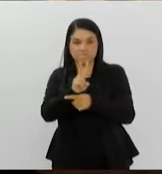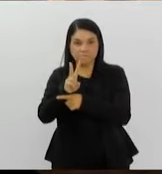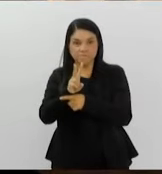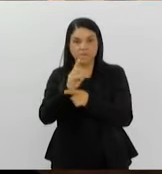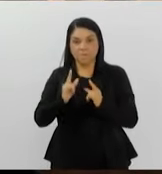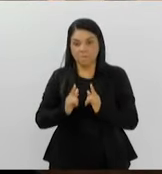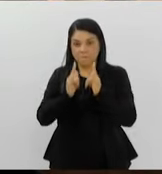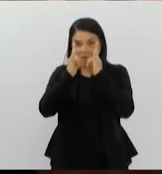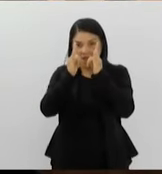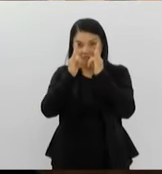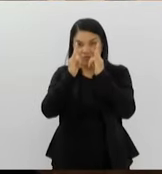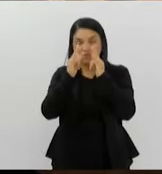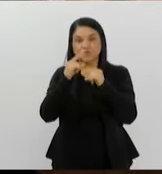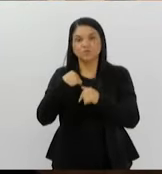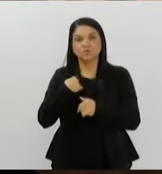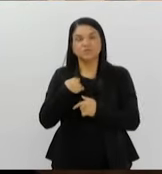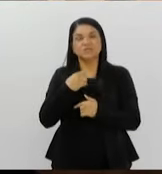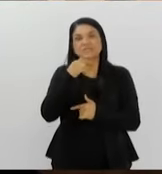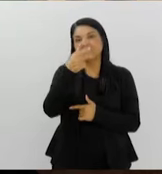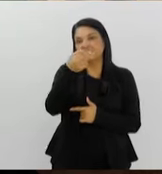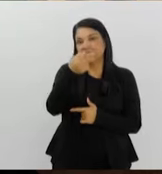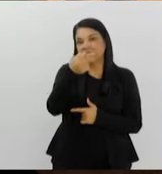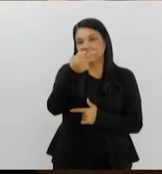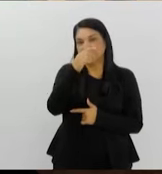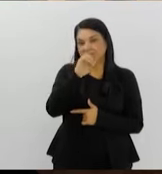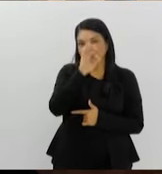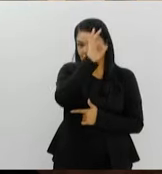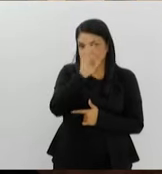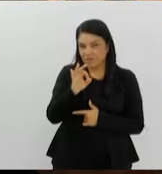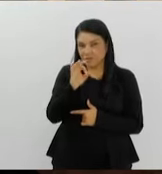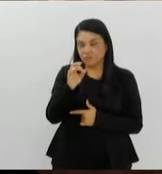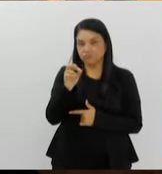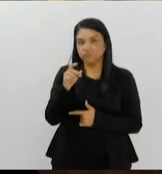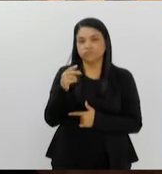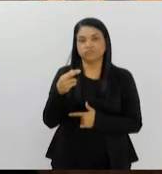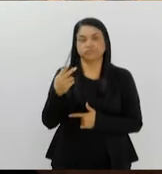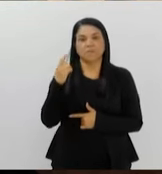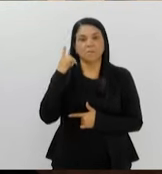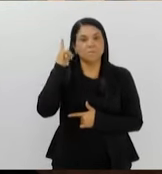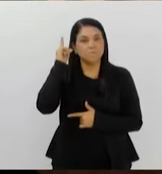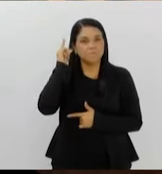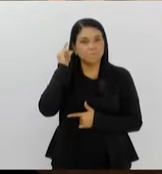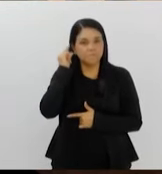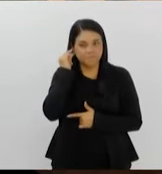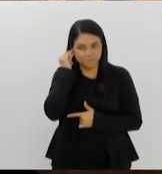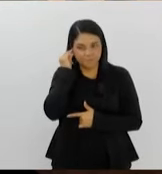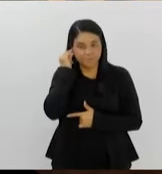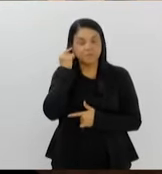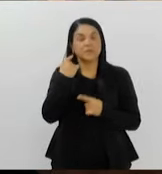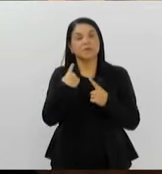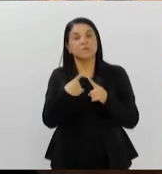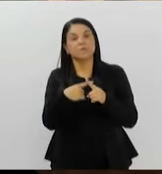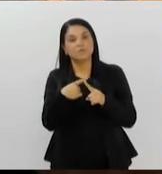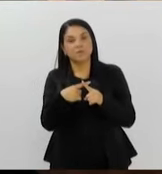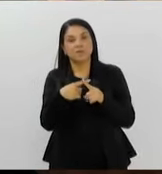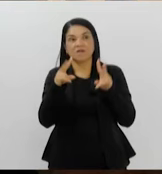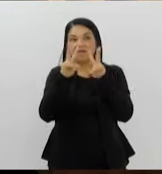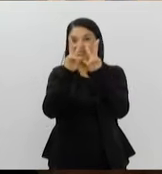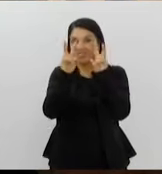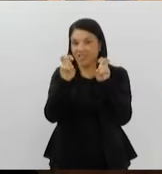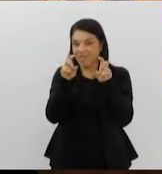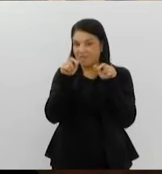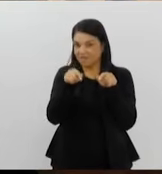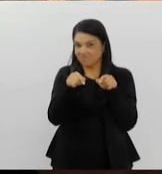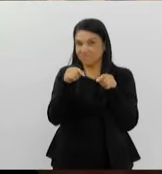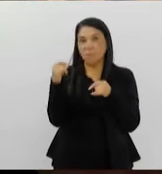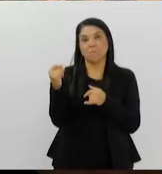70% ensurdecidos, com o trânsito do Rio, alarme das garagens, perda auditiva. Então, esse é um tema que às vezes as pessoas não dão